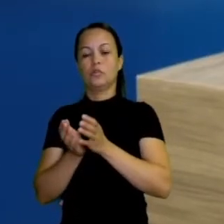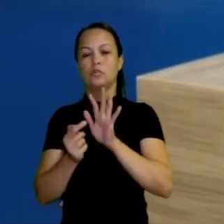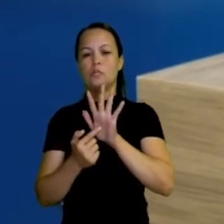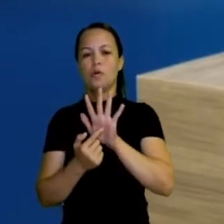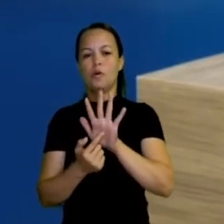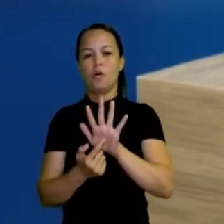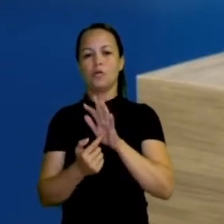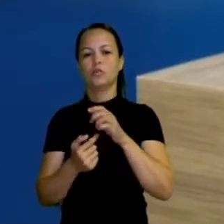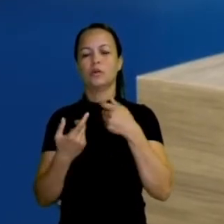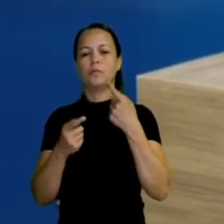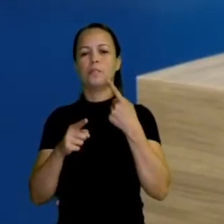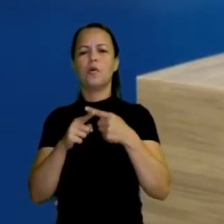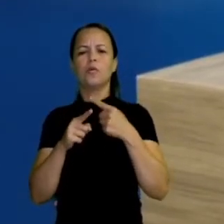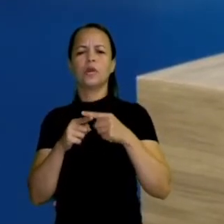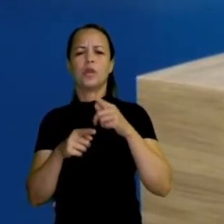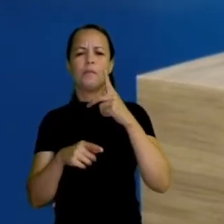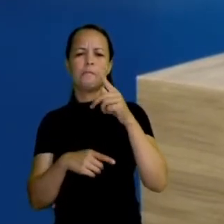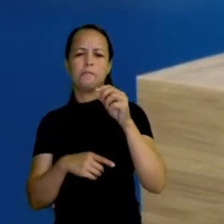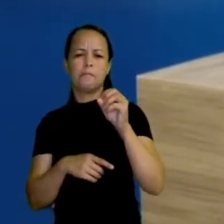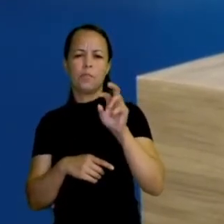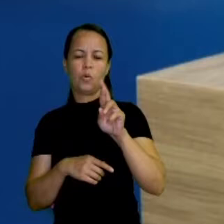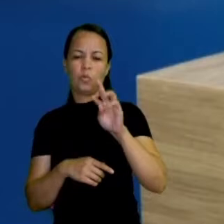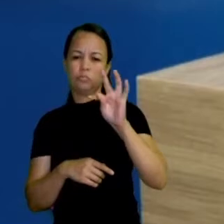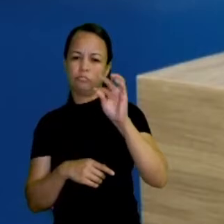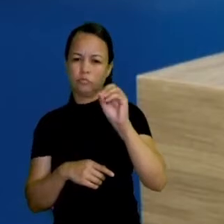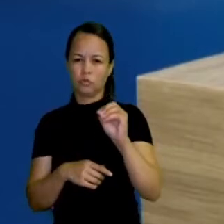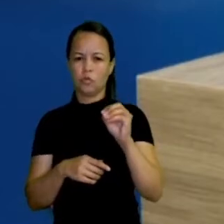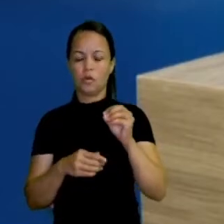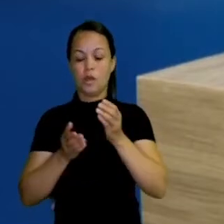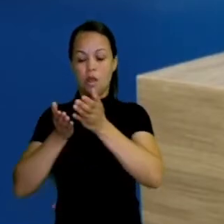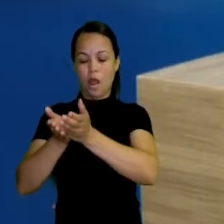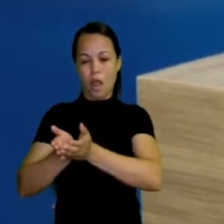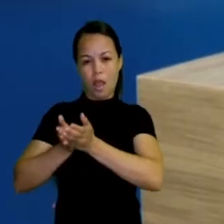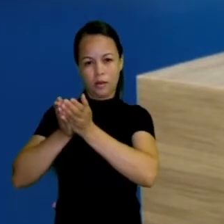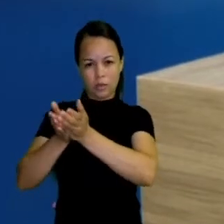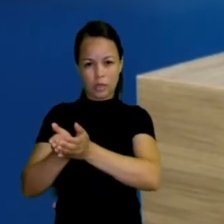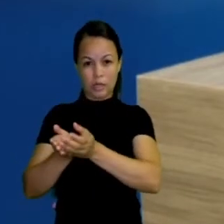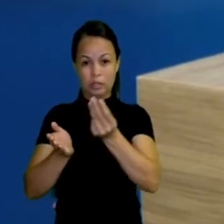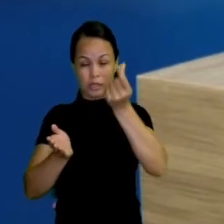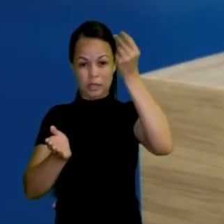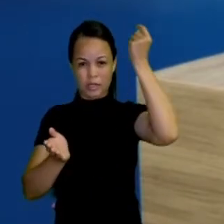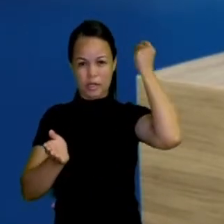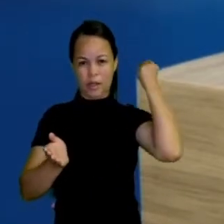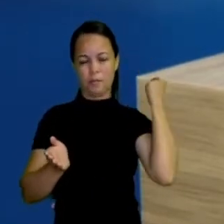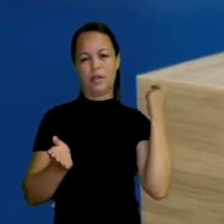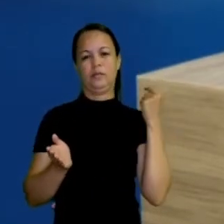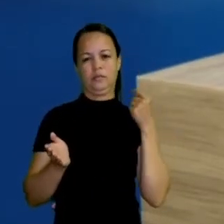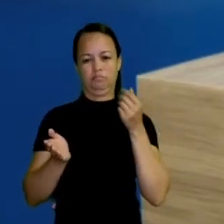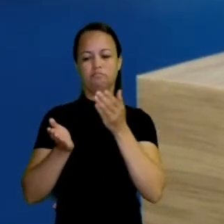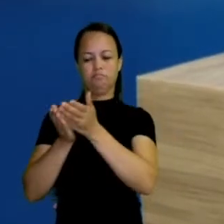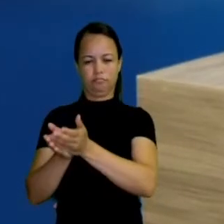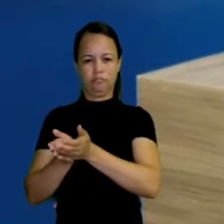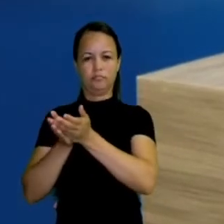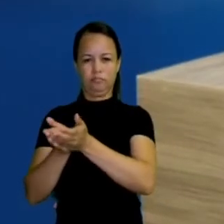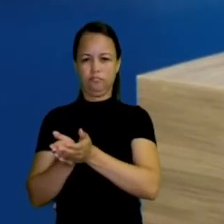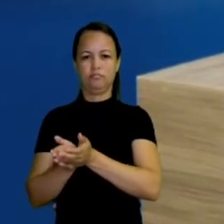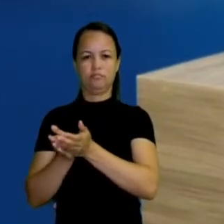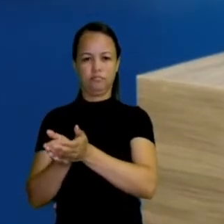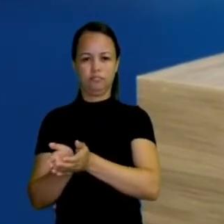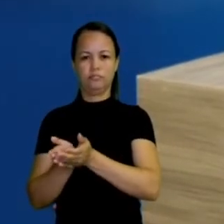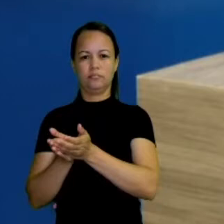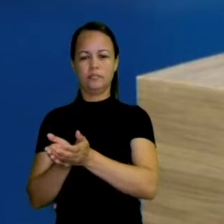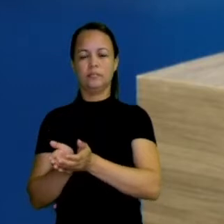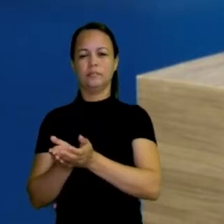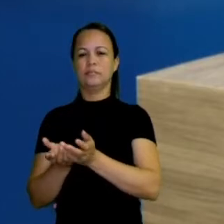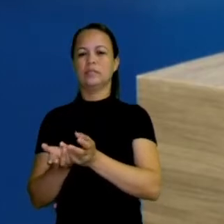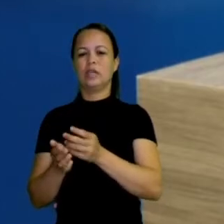um porto. Porque o meio de transporte da época eram as embarcações. Tudo era